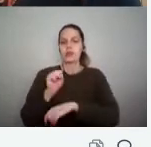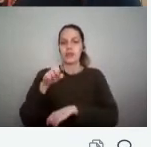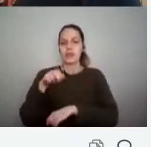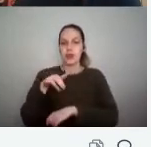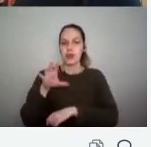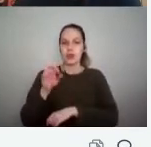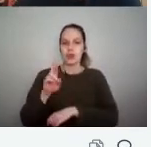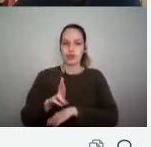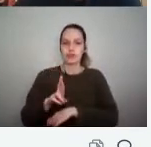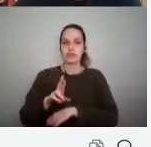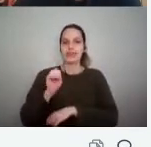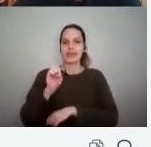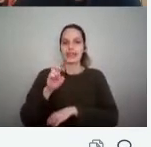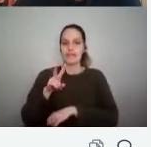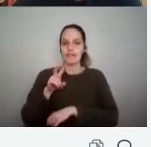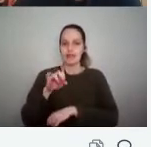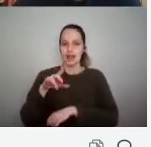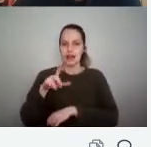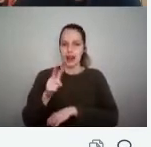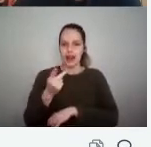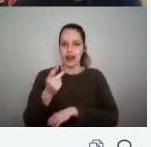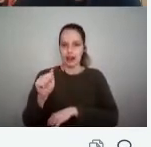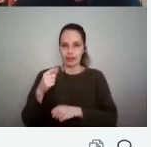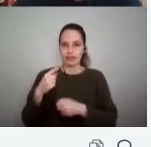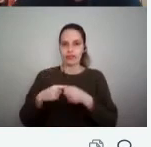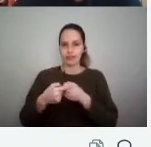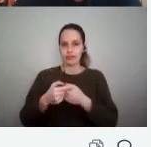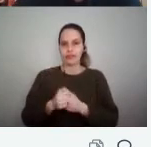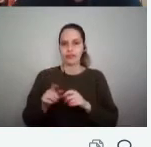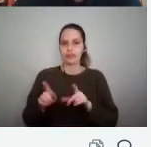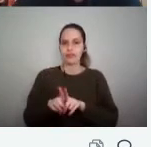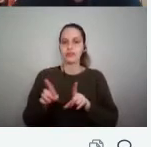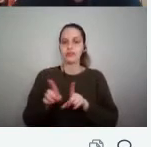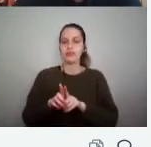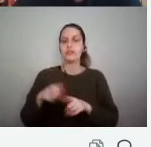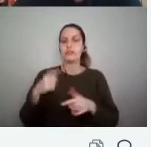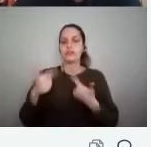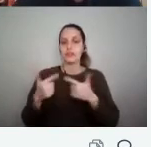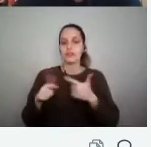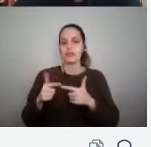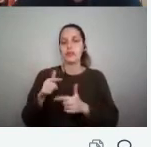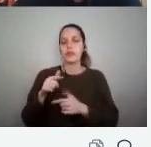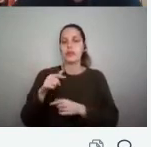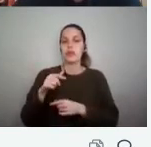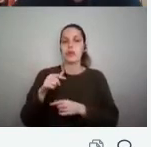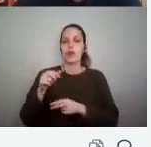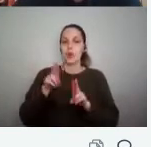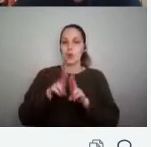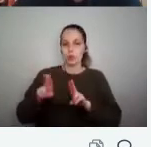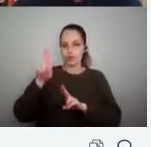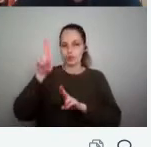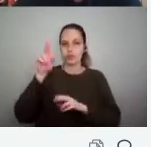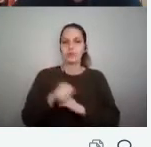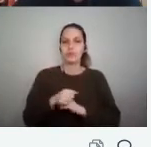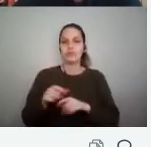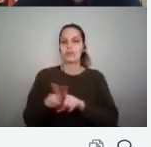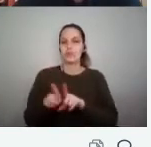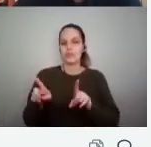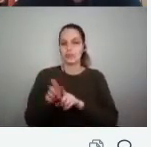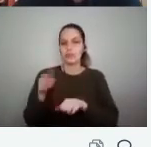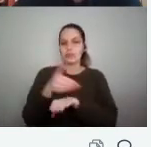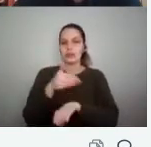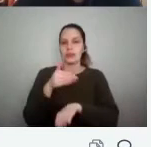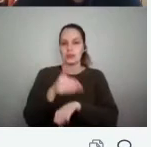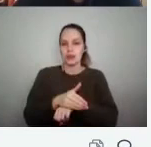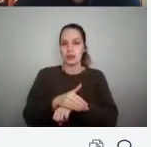como 17 anos como professora titular do PPG Educação na Universidade do Vale dos Sinos, faz parte da rede sul-riograndense